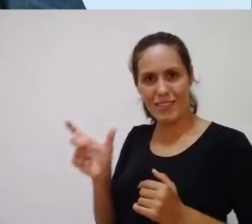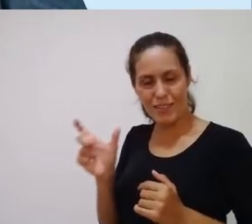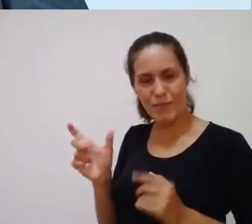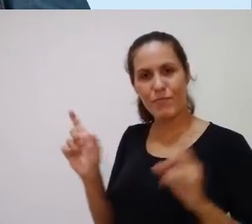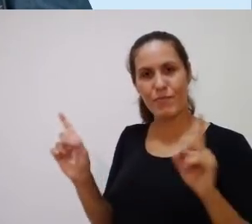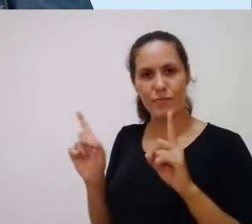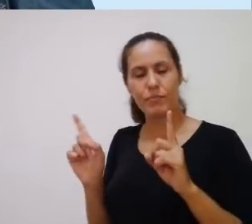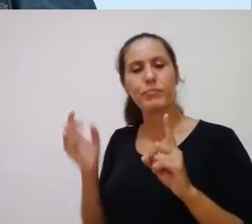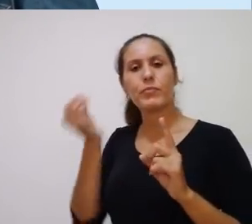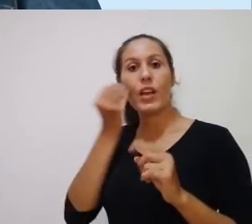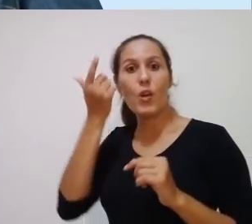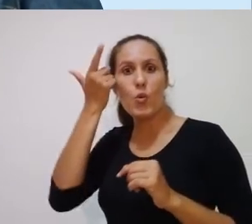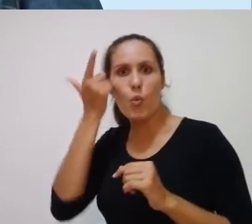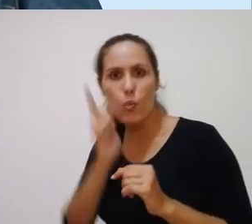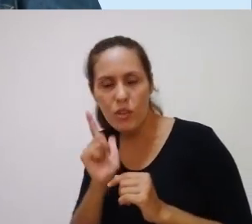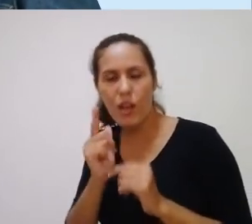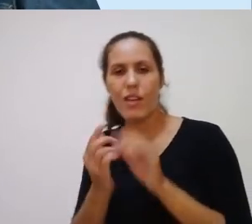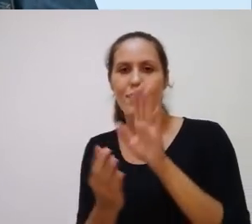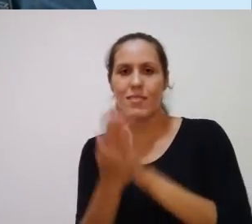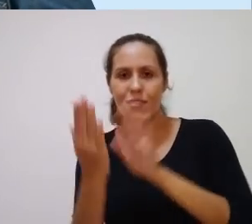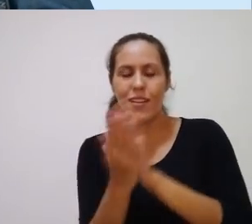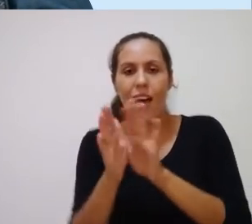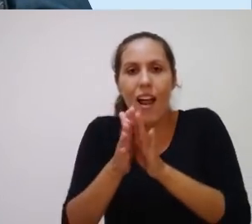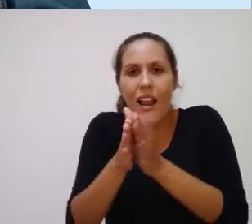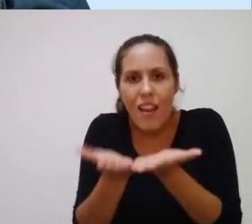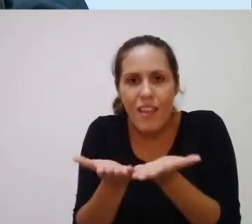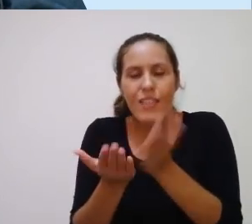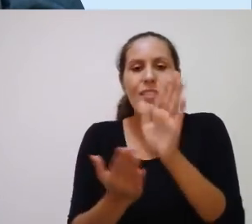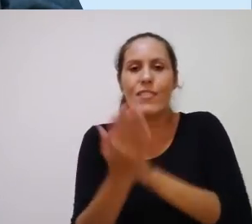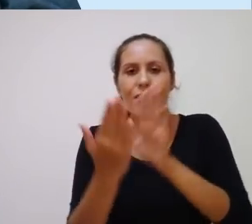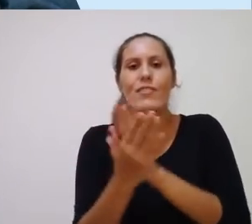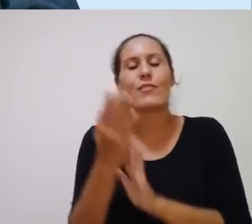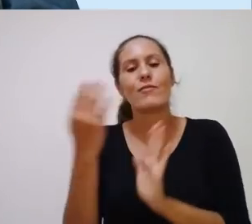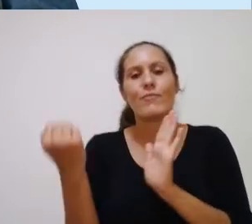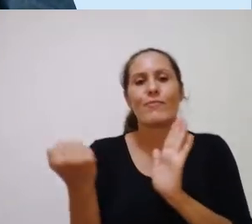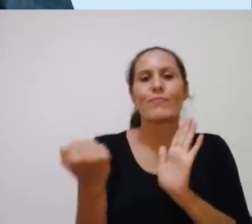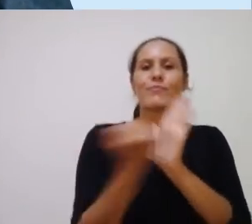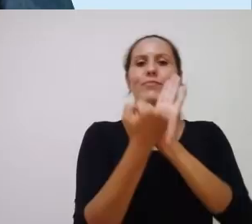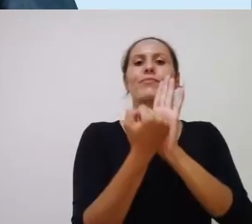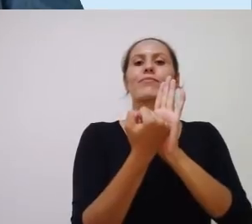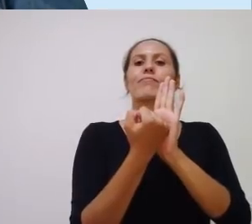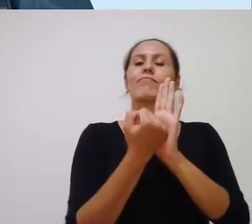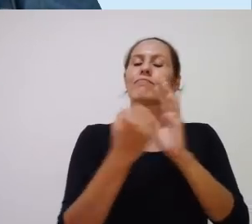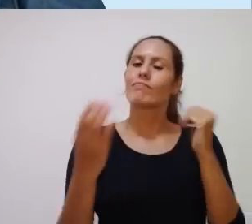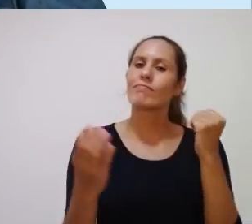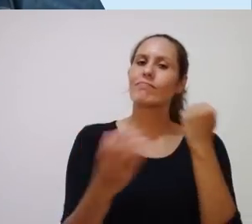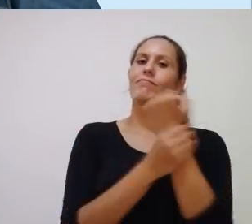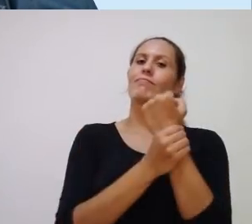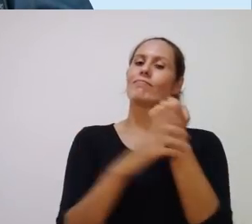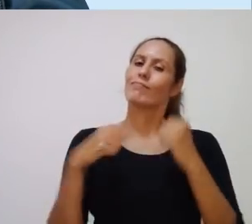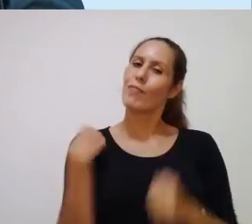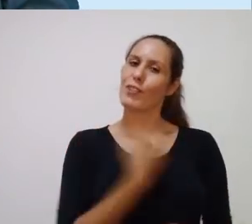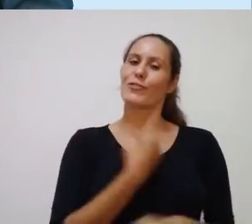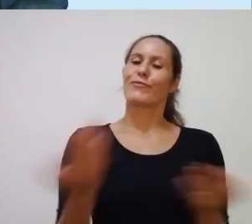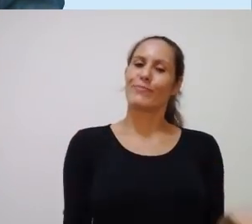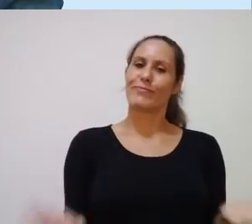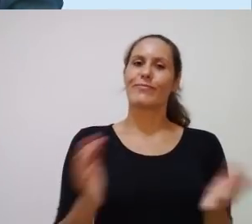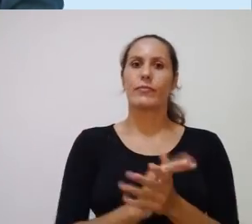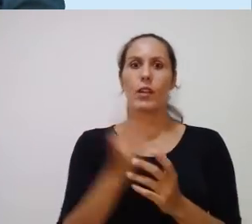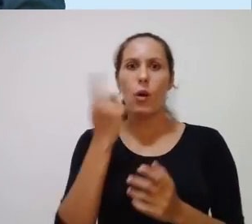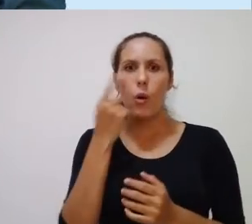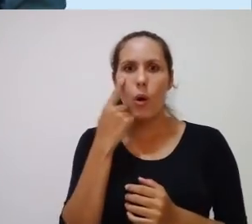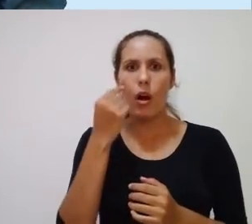fazer a publicação desse trabalho em livro e tem aí um registro histórico garantido para a gente. Observe, a astronomia, que é